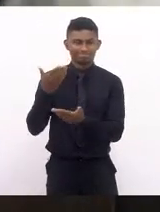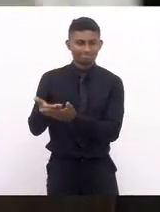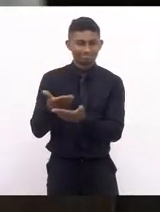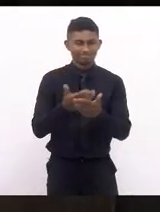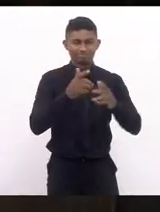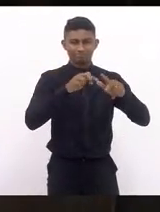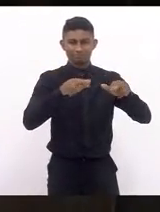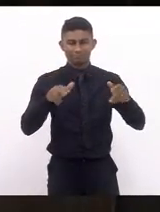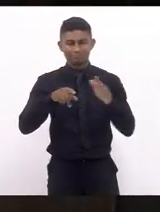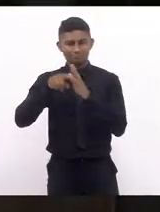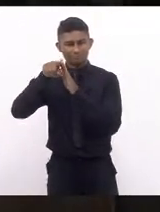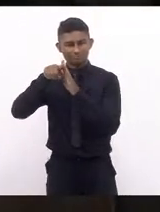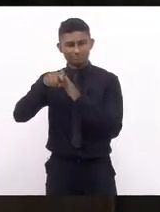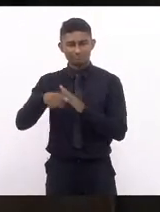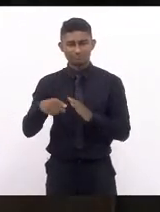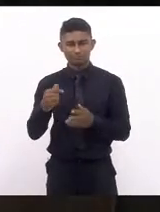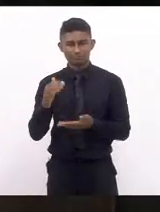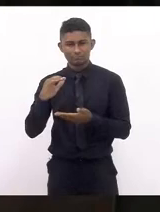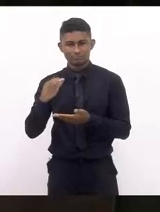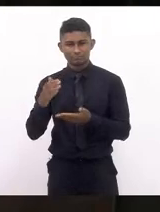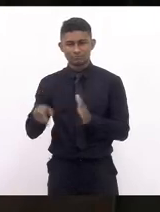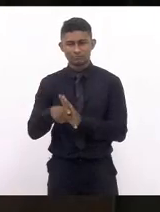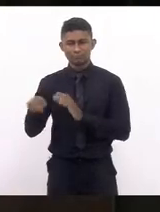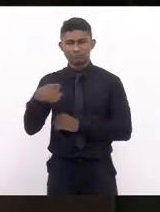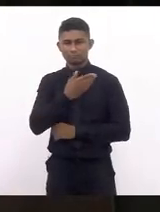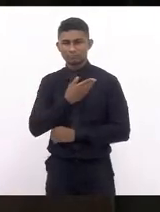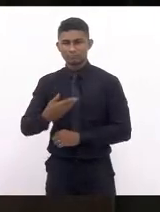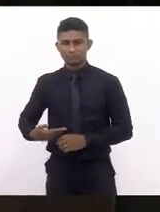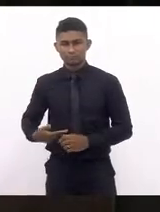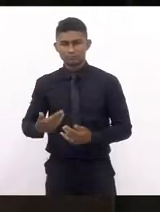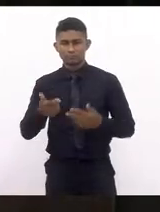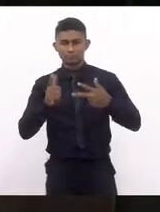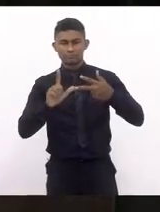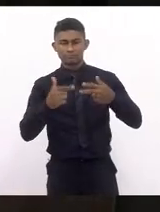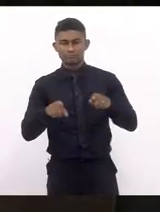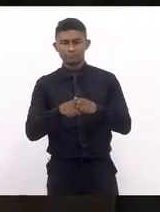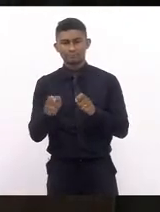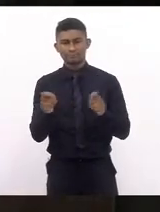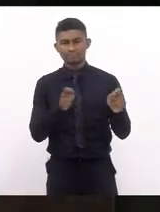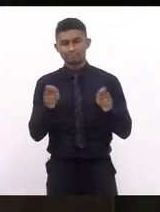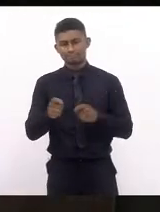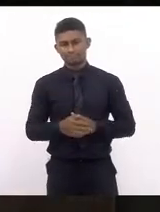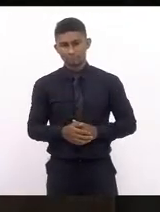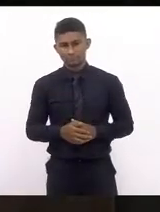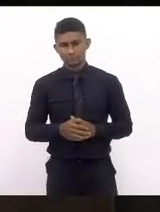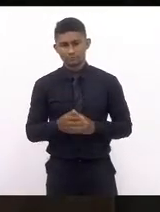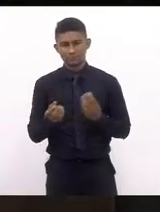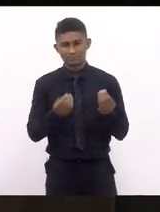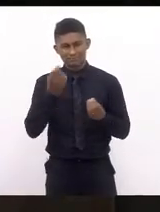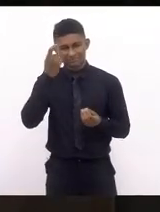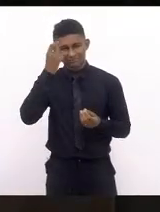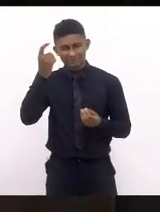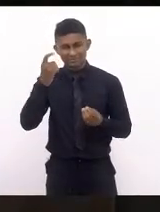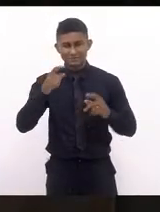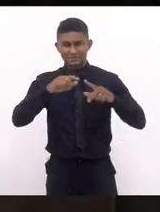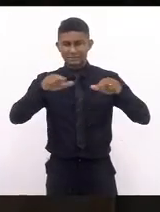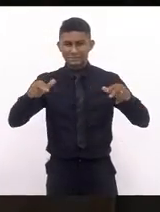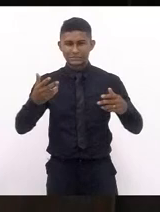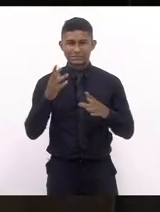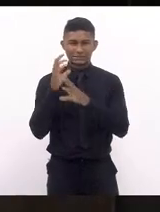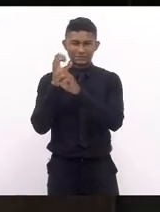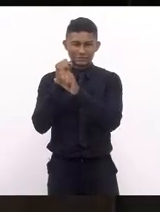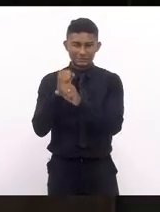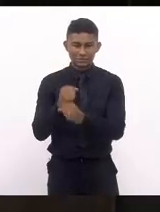técnicos e análises nas áreas de orçamento público do ambiente legislativo e administrativo como pareceres técnicos as